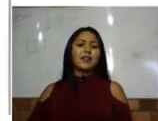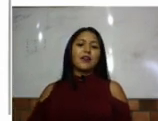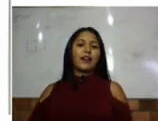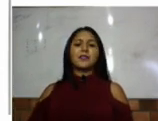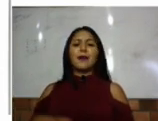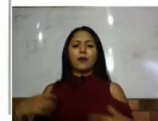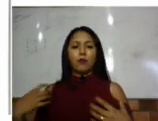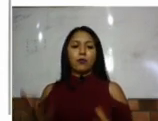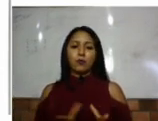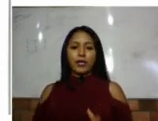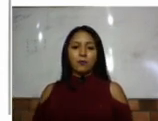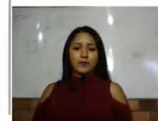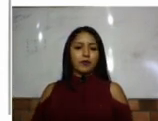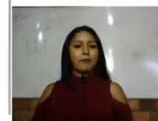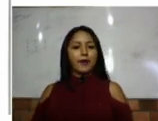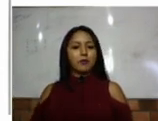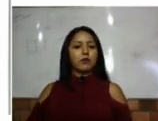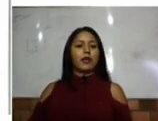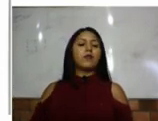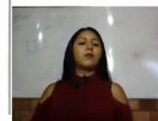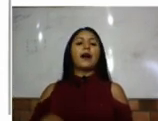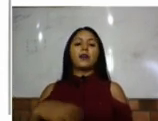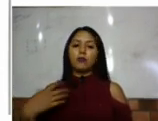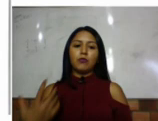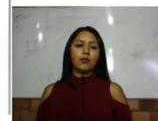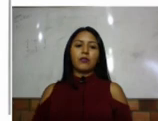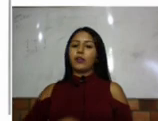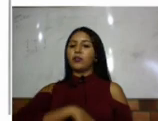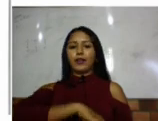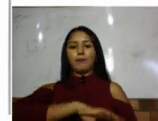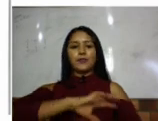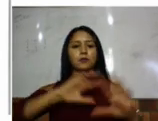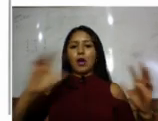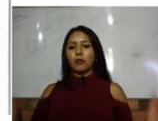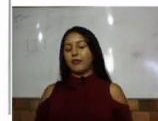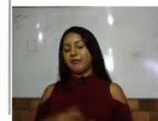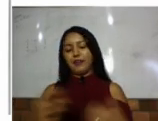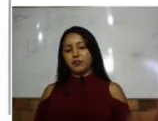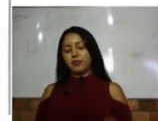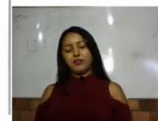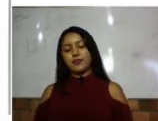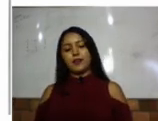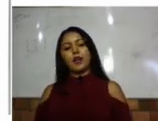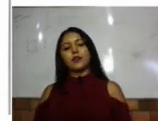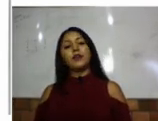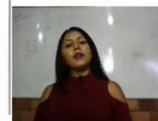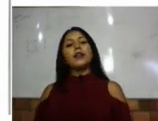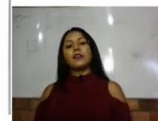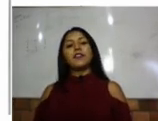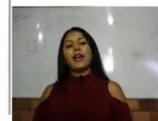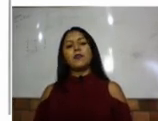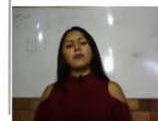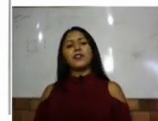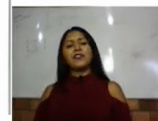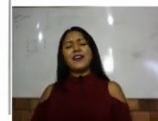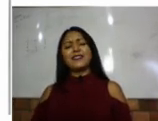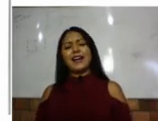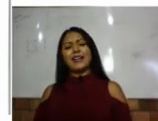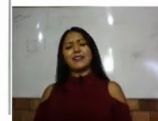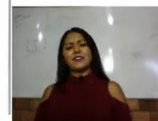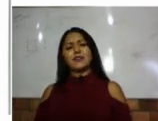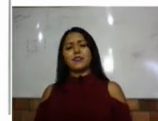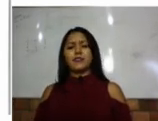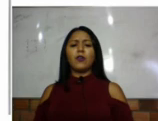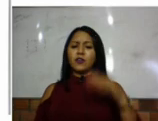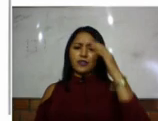saldadas aqueles barulho lindo pessoal e barulho tá com barulho porque todo aquele pessoal na festa do aniversário né então ficaram